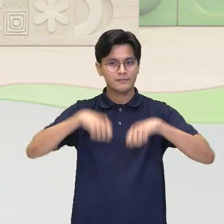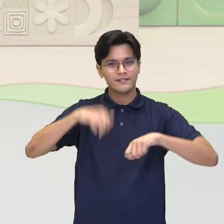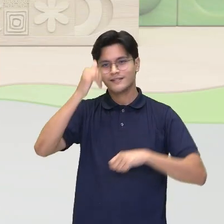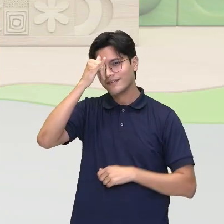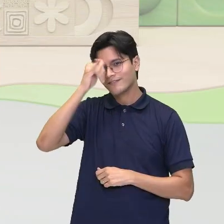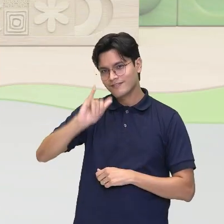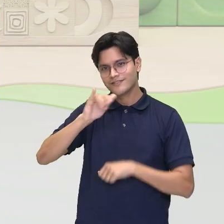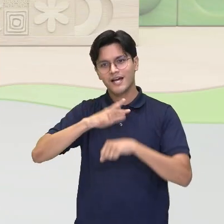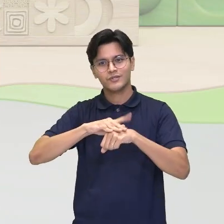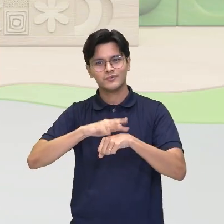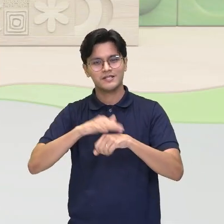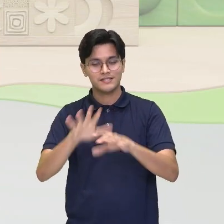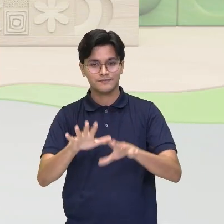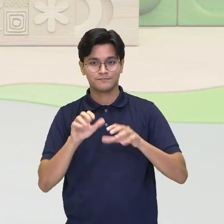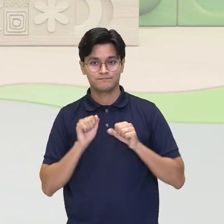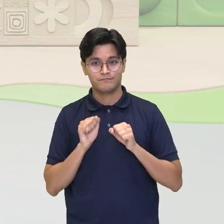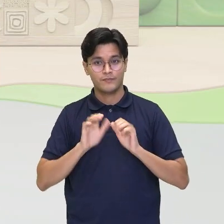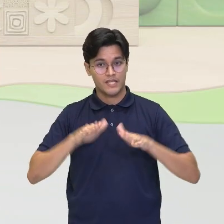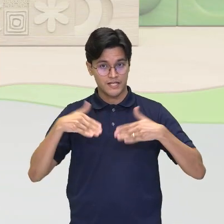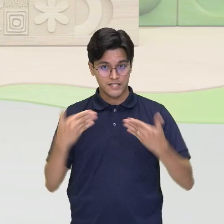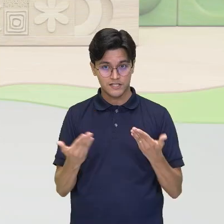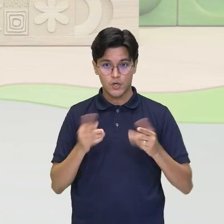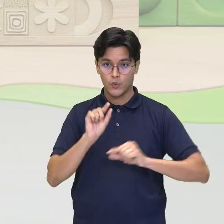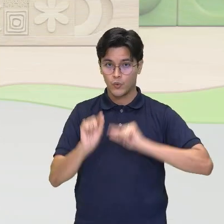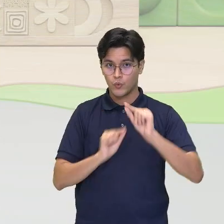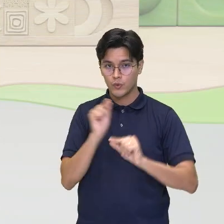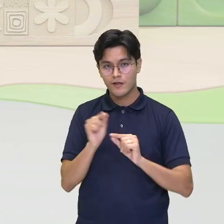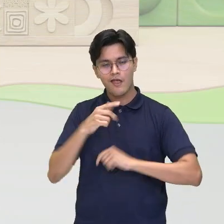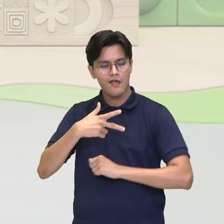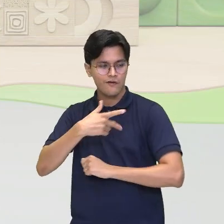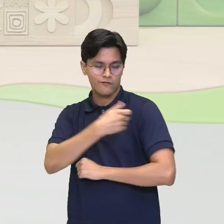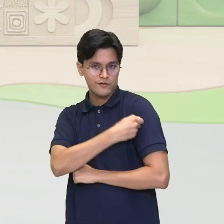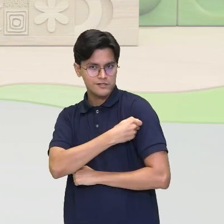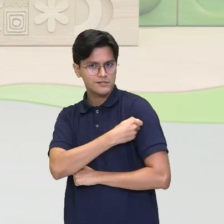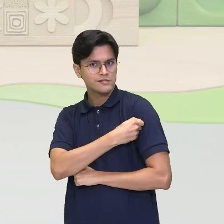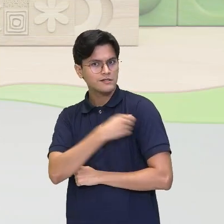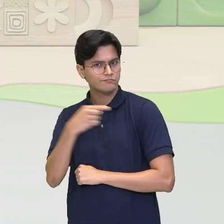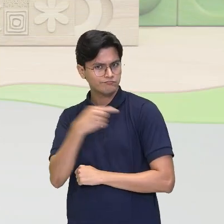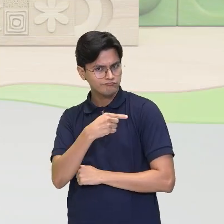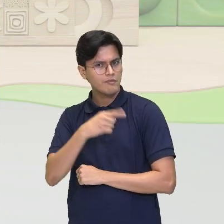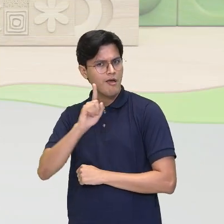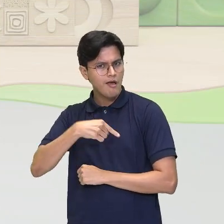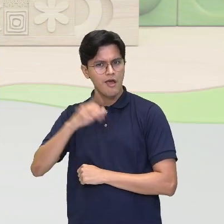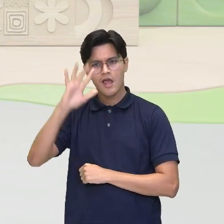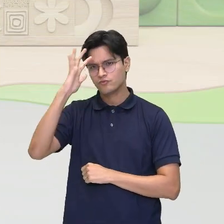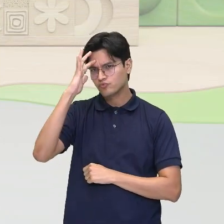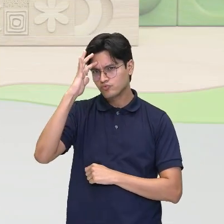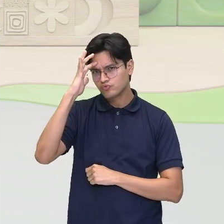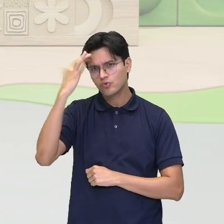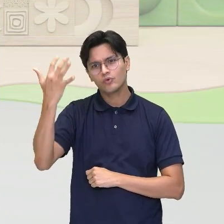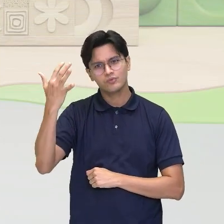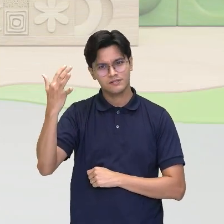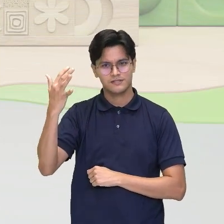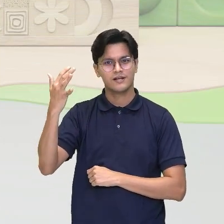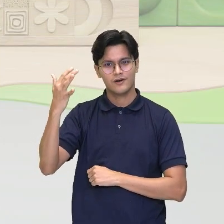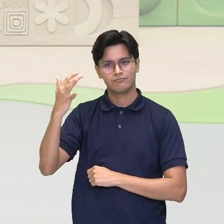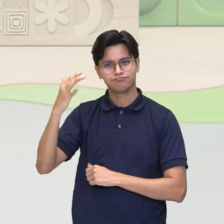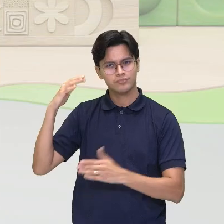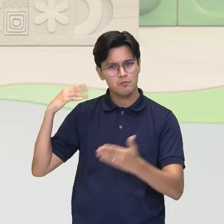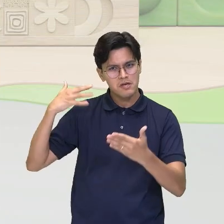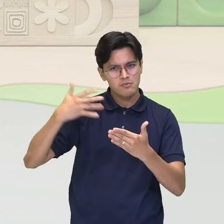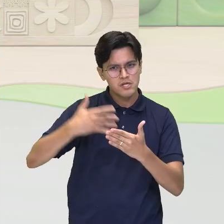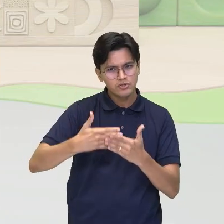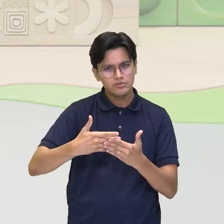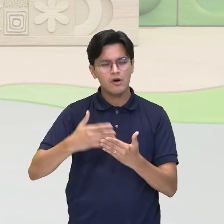evitadas. Então, a gente percebe aí que as vacinas, elas são uma grande solução, né, que ocorreu aí durante a história. Então,